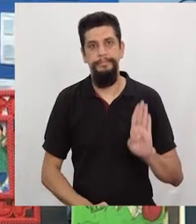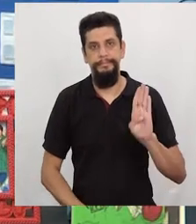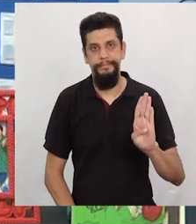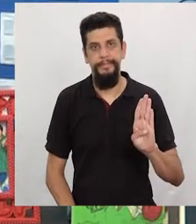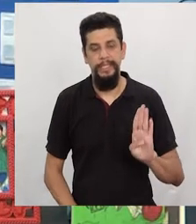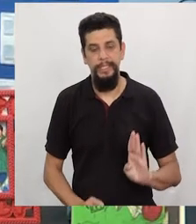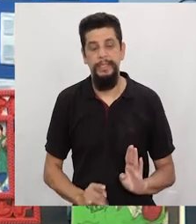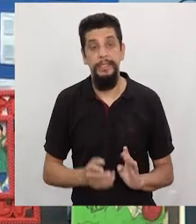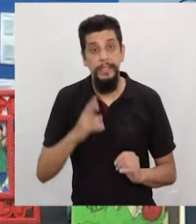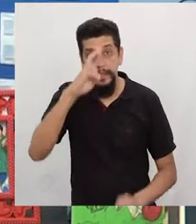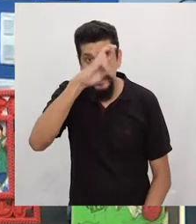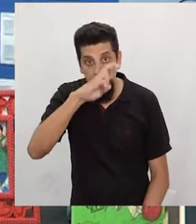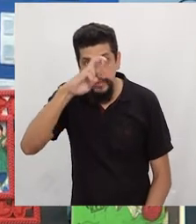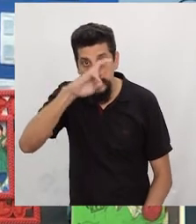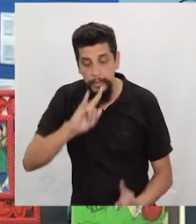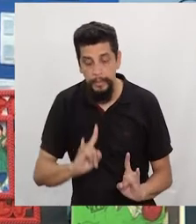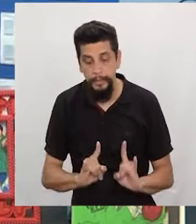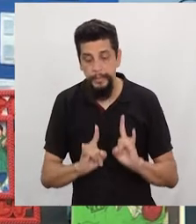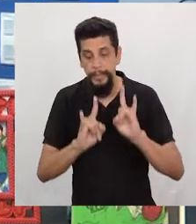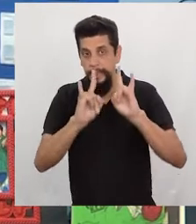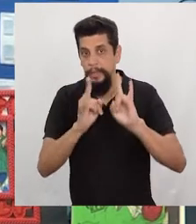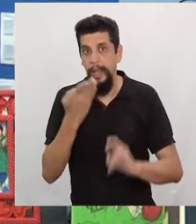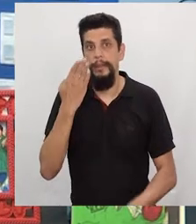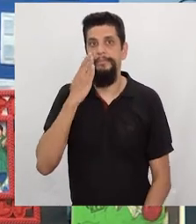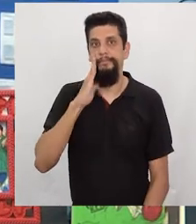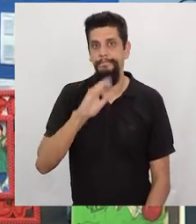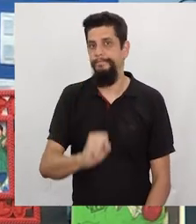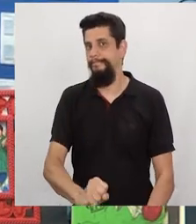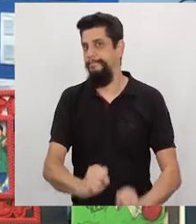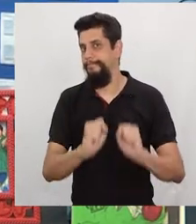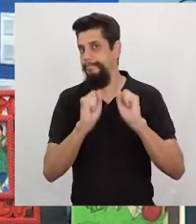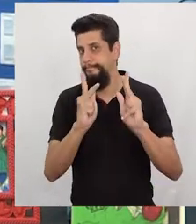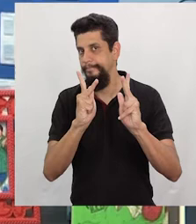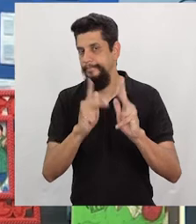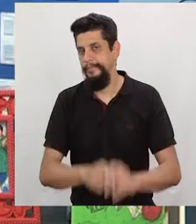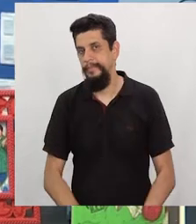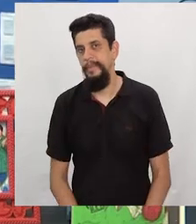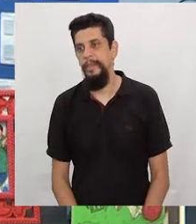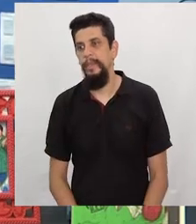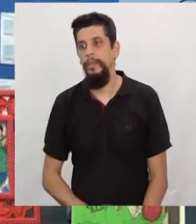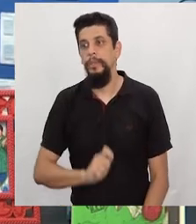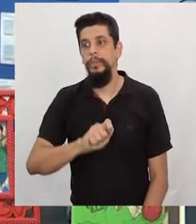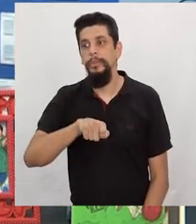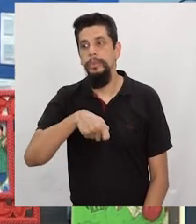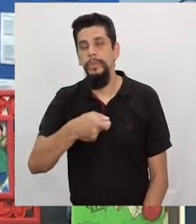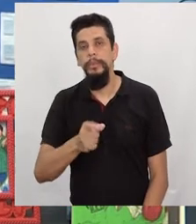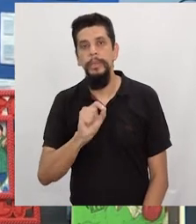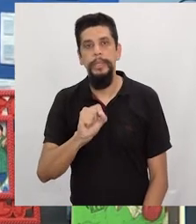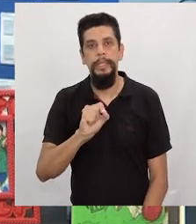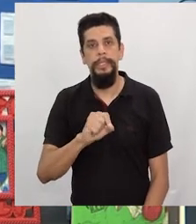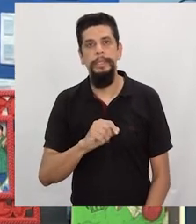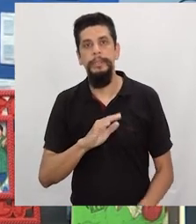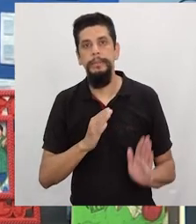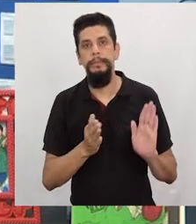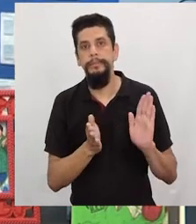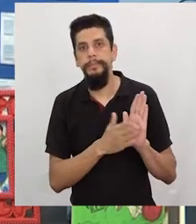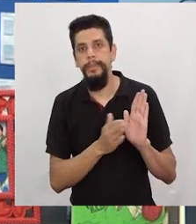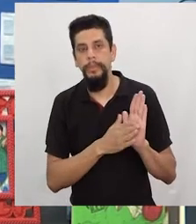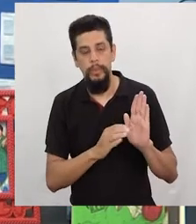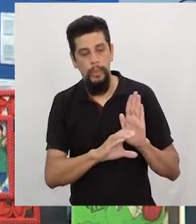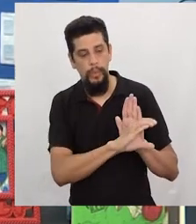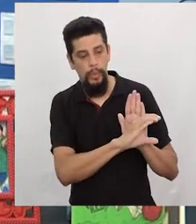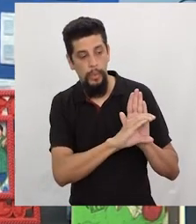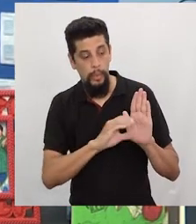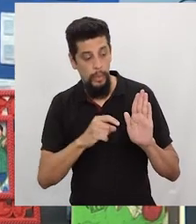Azul. Muito bem. Vamos para a próxima. Sobre o que se trata o capítulo que